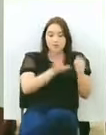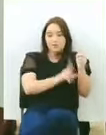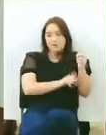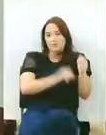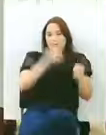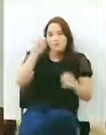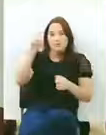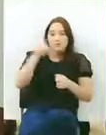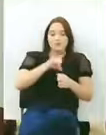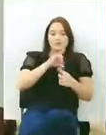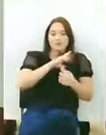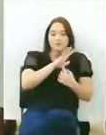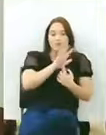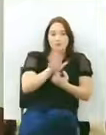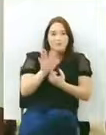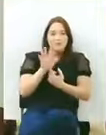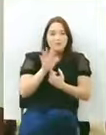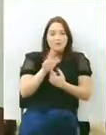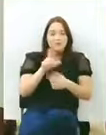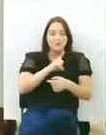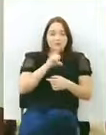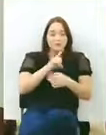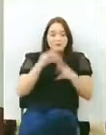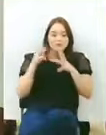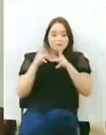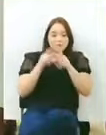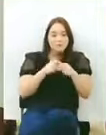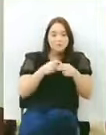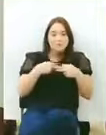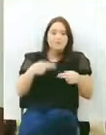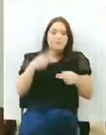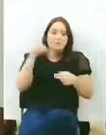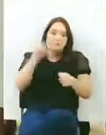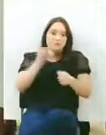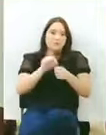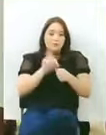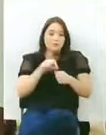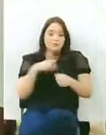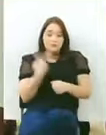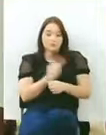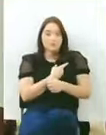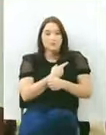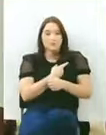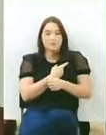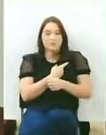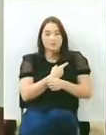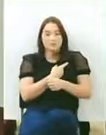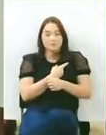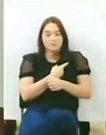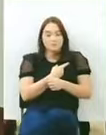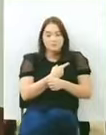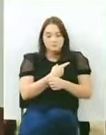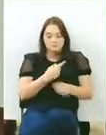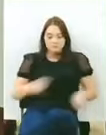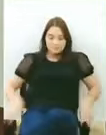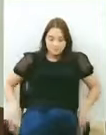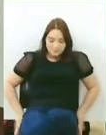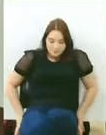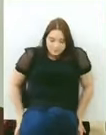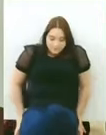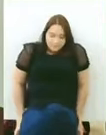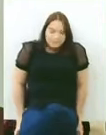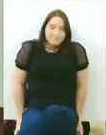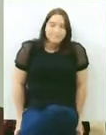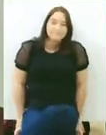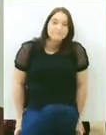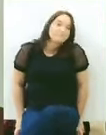A glória de Deus apareceu. Todas as virtudes de Deus somadas estavam presentes ali. O que é a vanglória? É